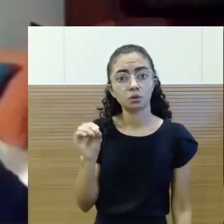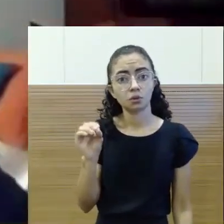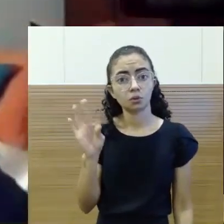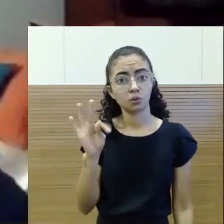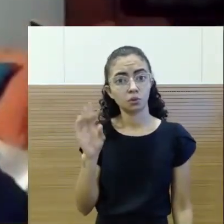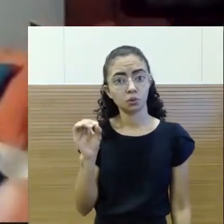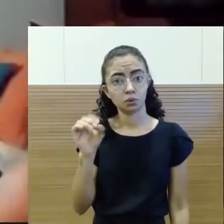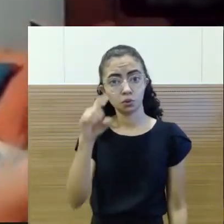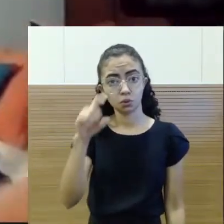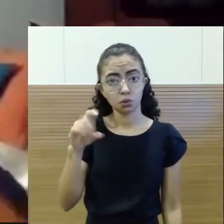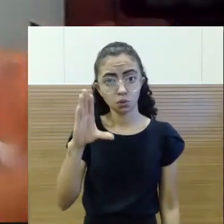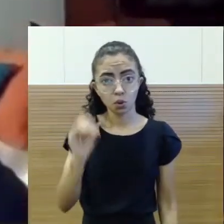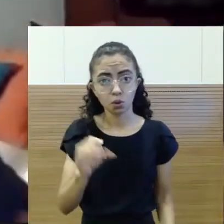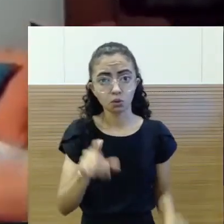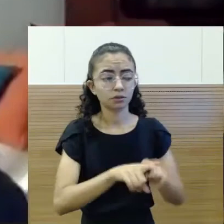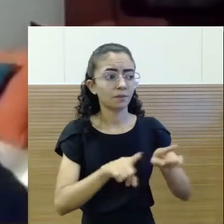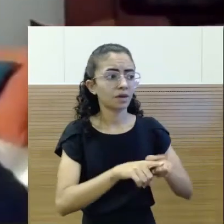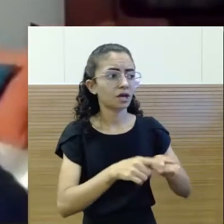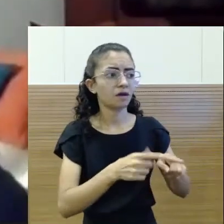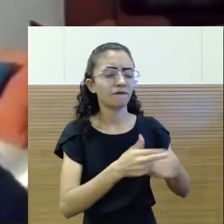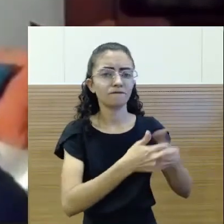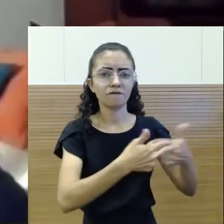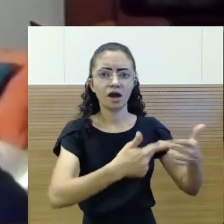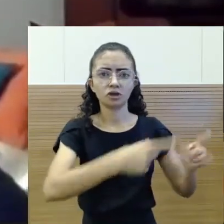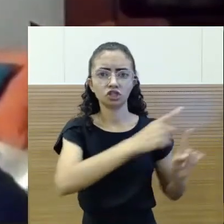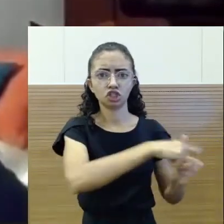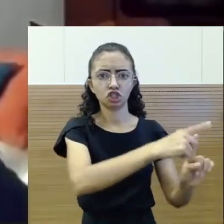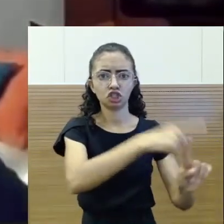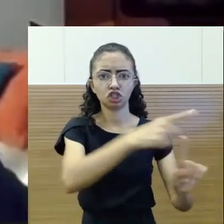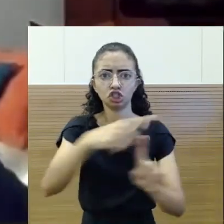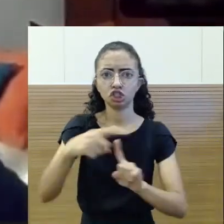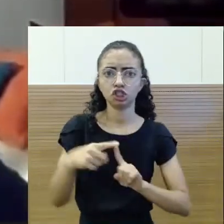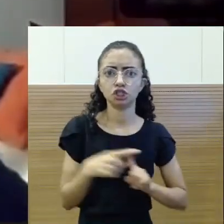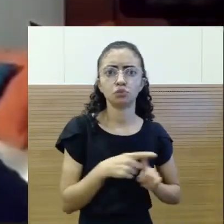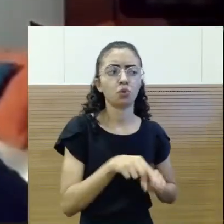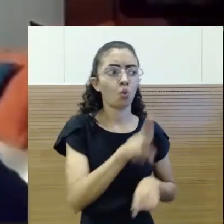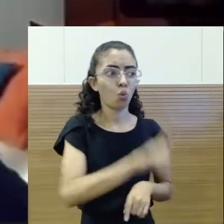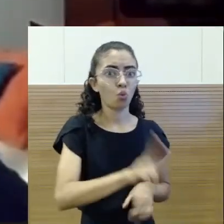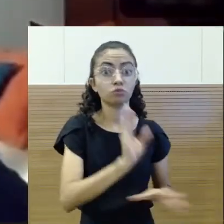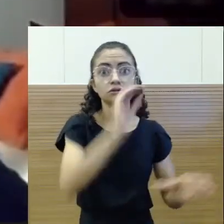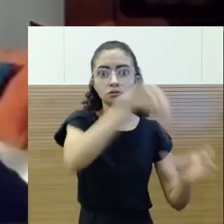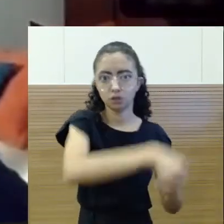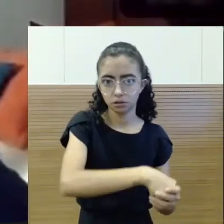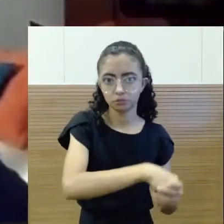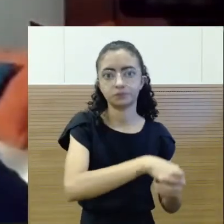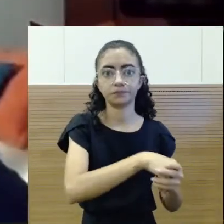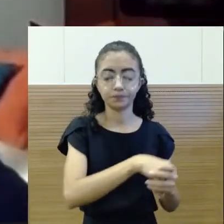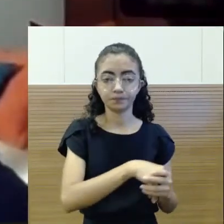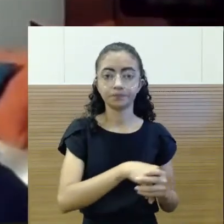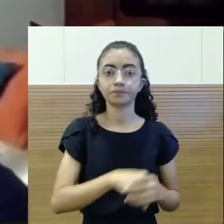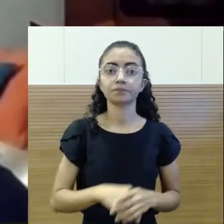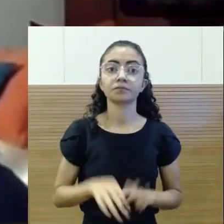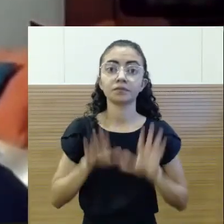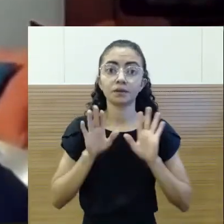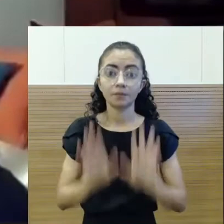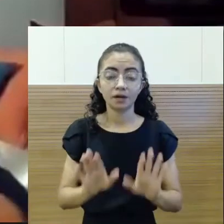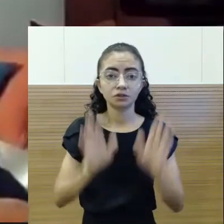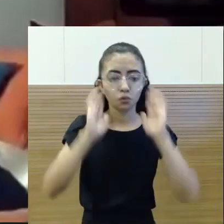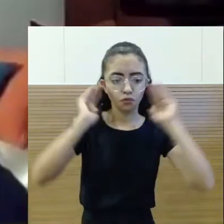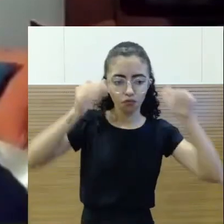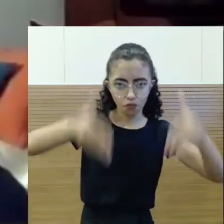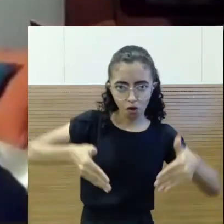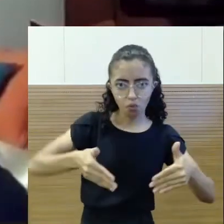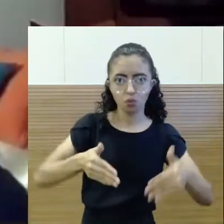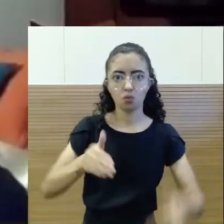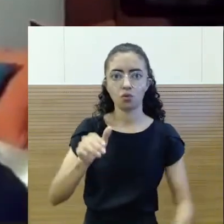várias técnicas que não são amigáveis para o meio ambiente, né? Então, é fundamental isso. Agora, a questão particular dos